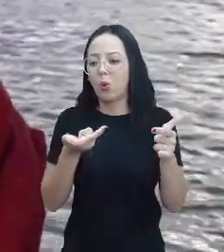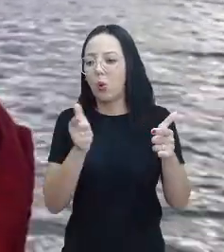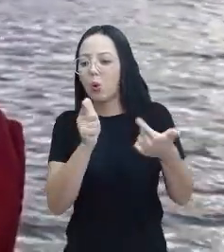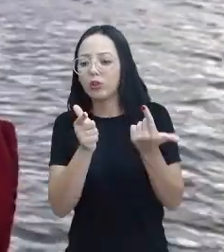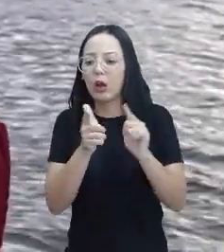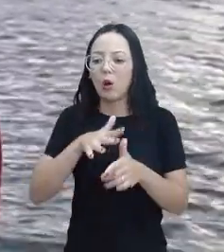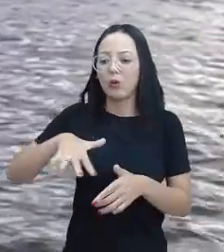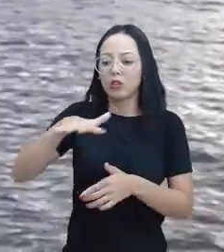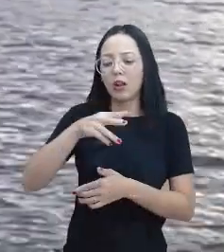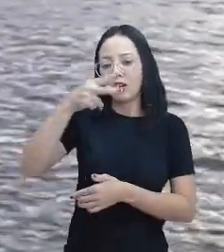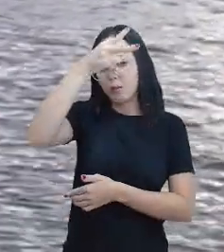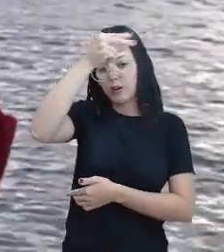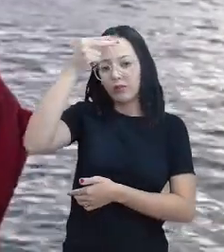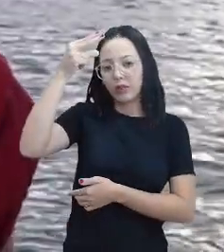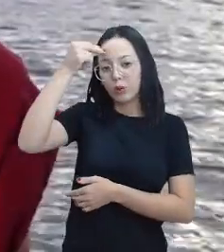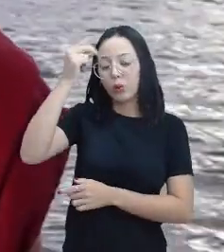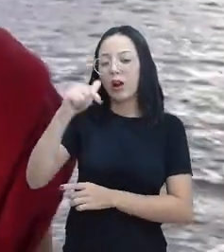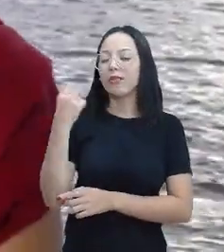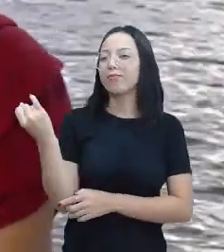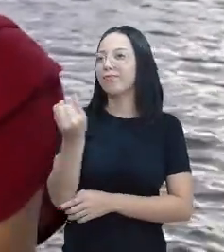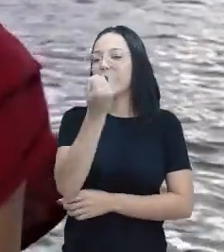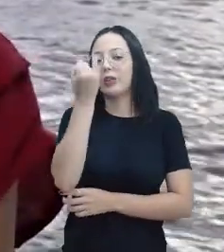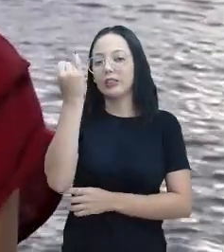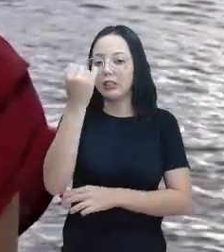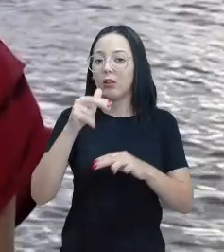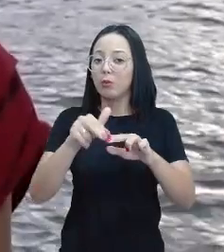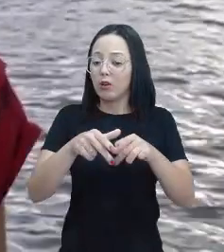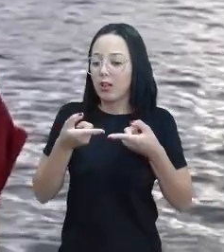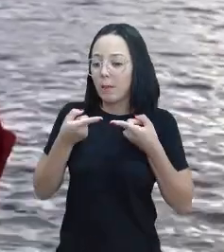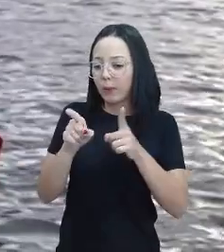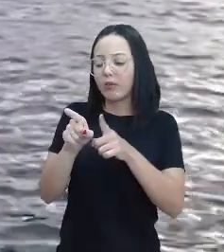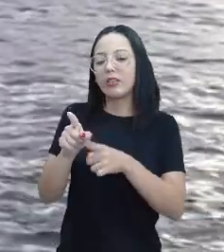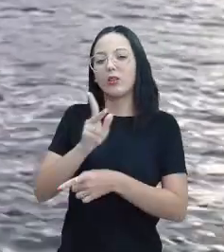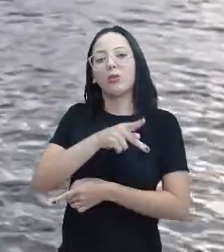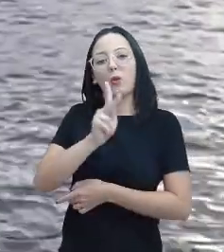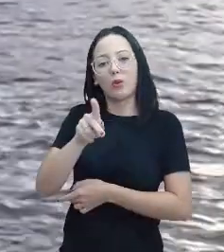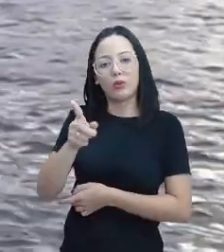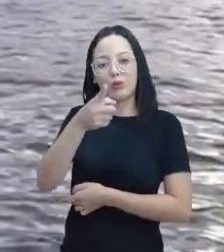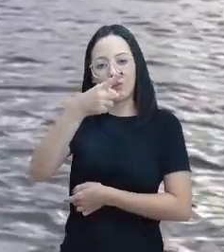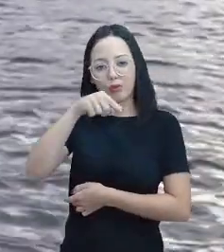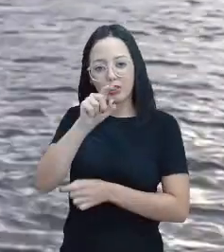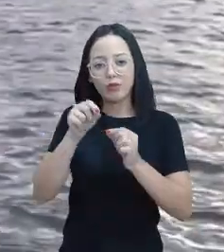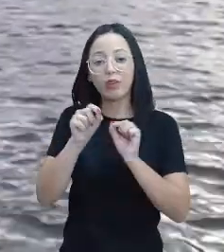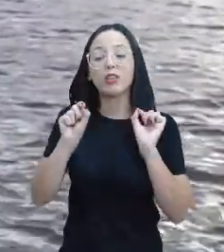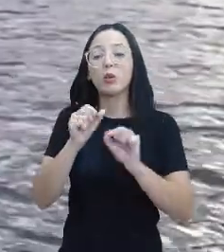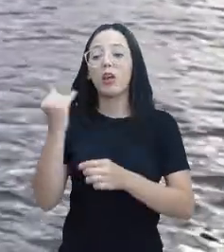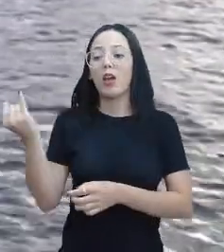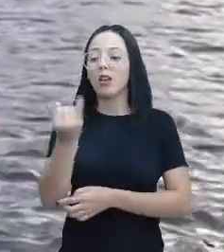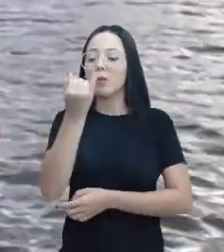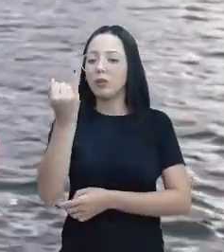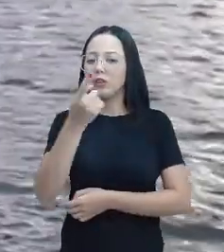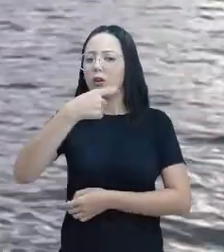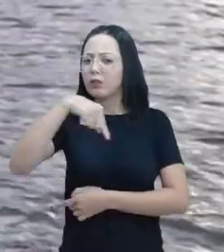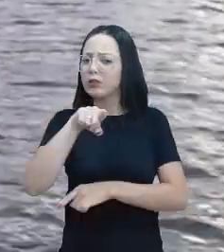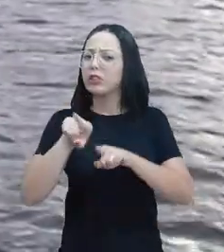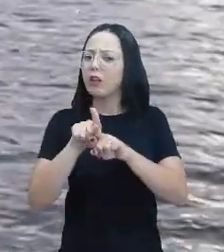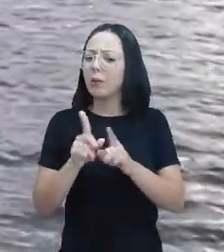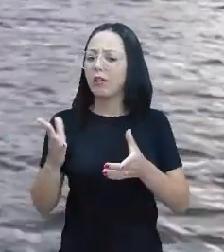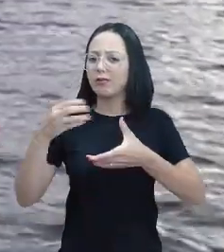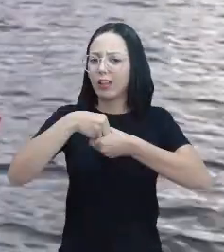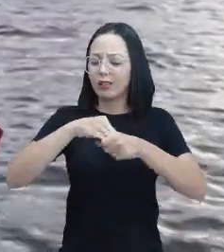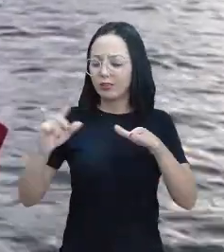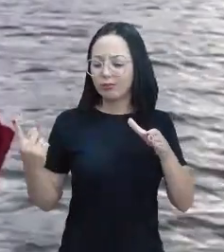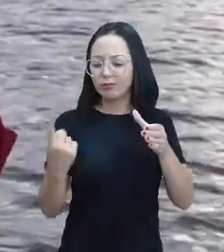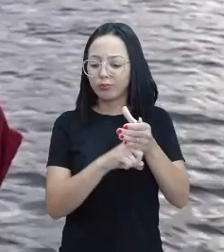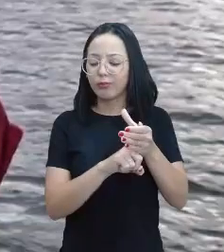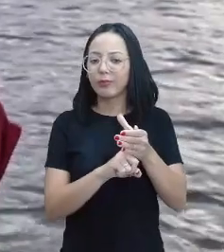áreas da prefeitura, são essenciais. E aí a provocação que o professor faz, é importante para que você também faça parte disso,